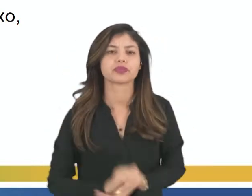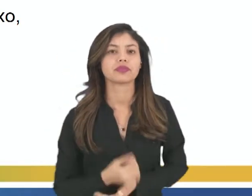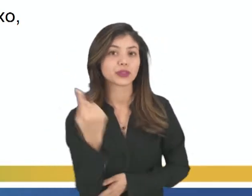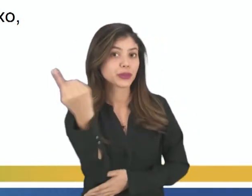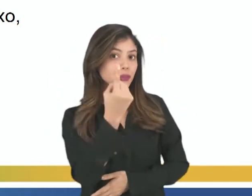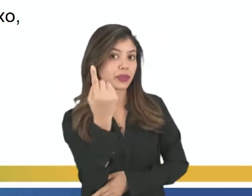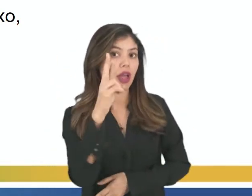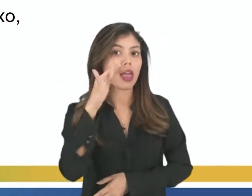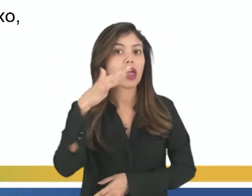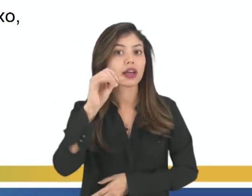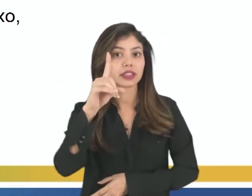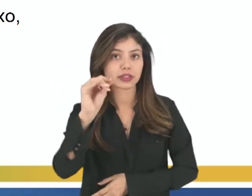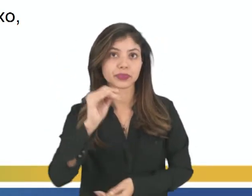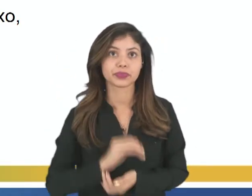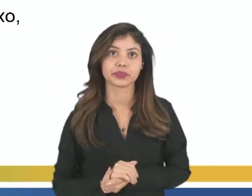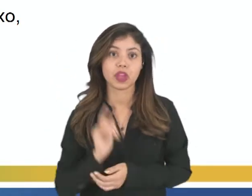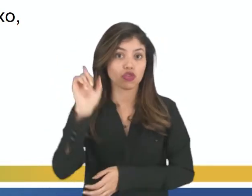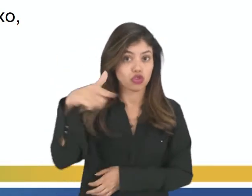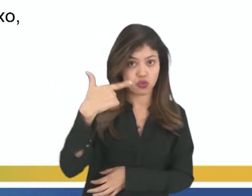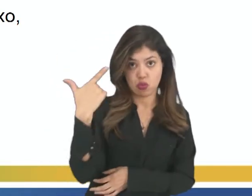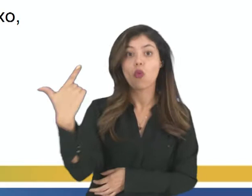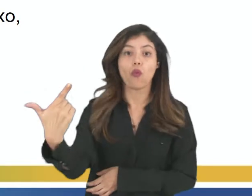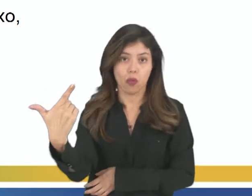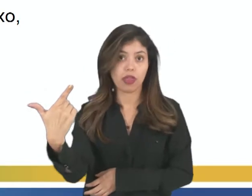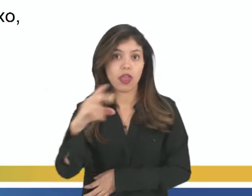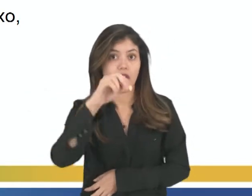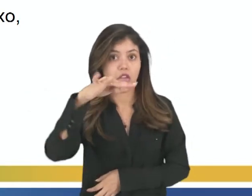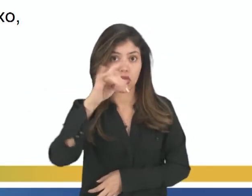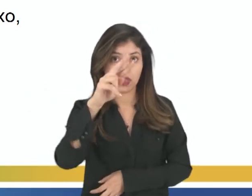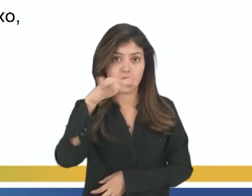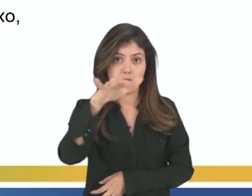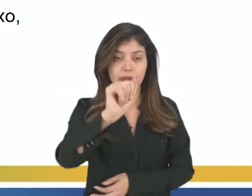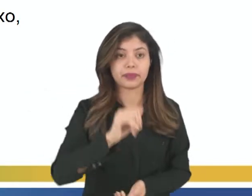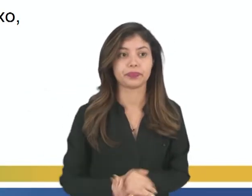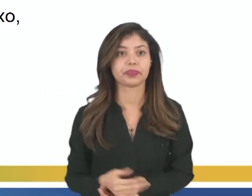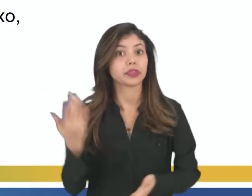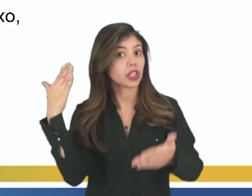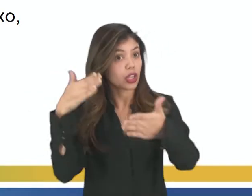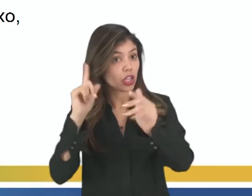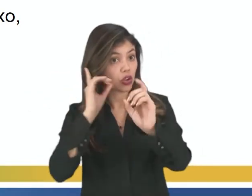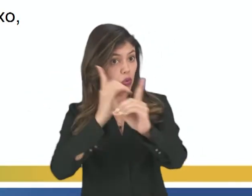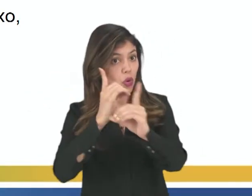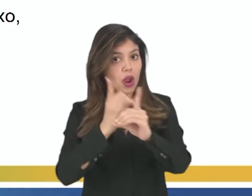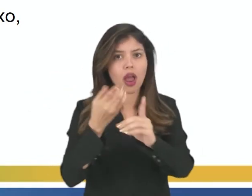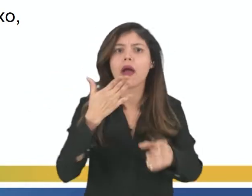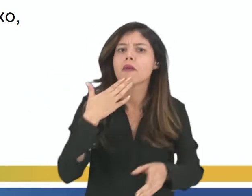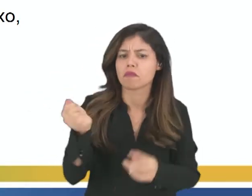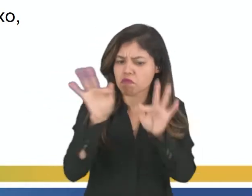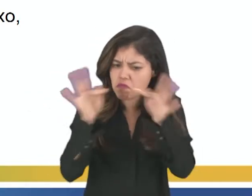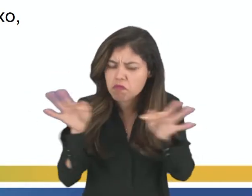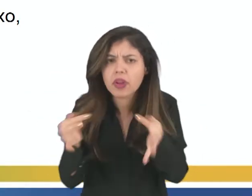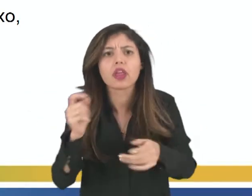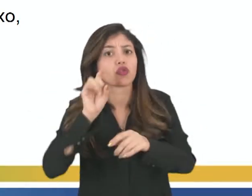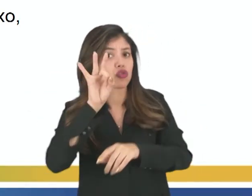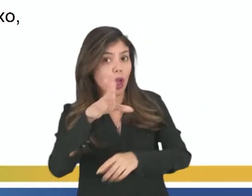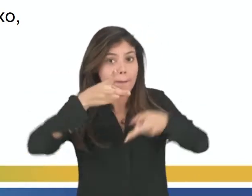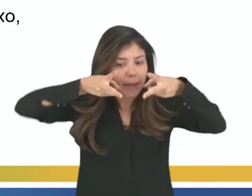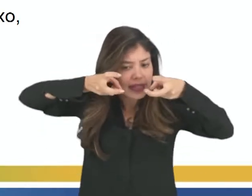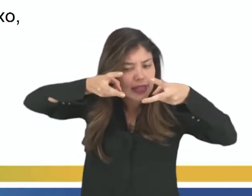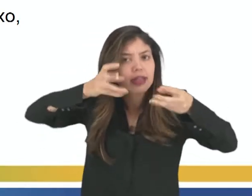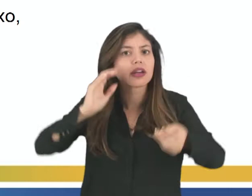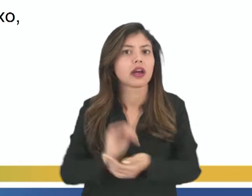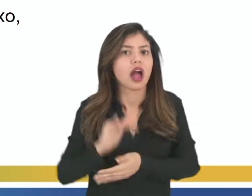uma reação exotérmica e de outra reação endotérmica. Para identificar é muito simples, basta que você perceba